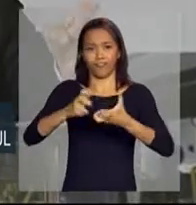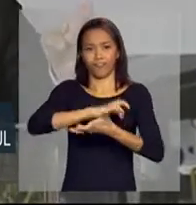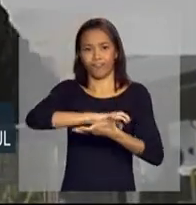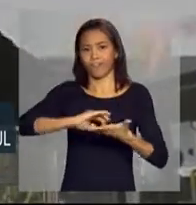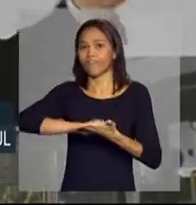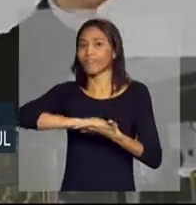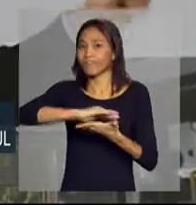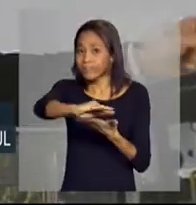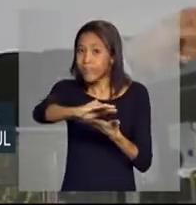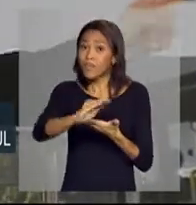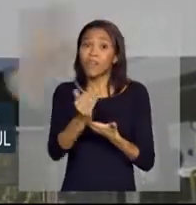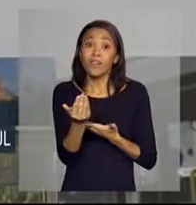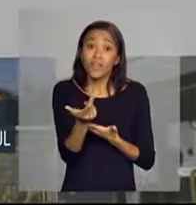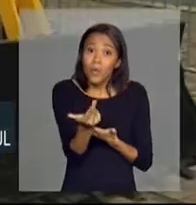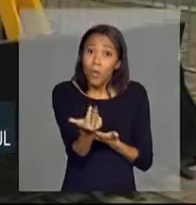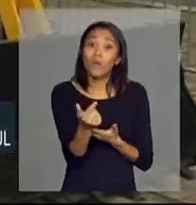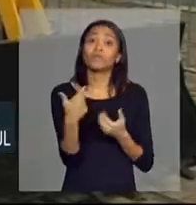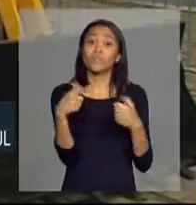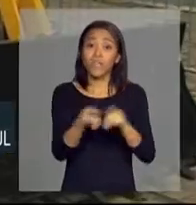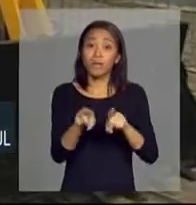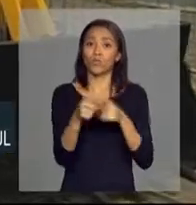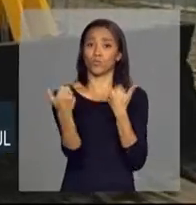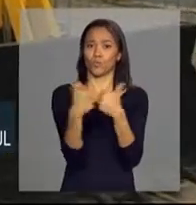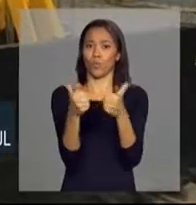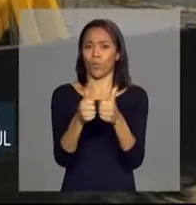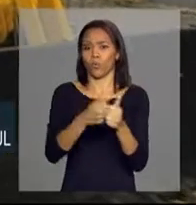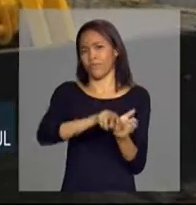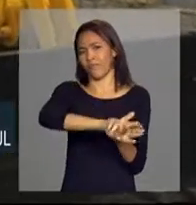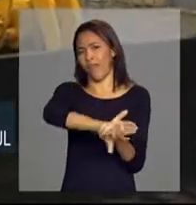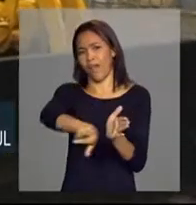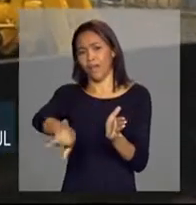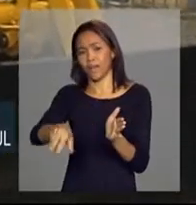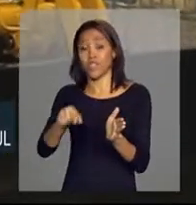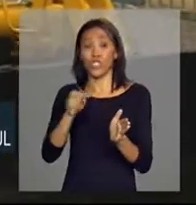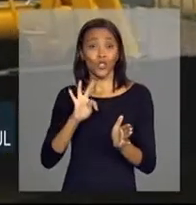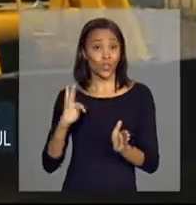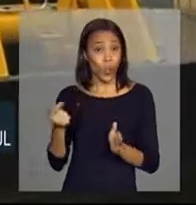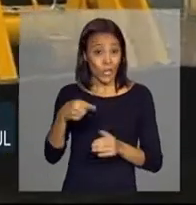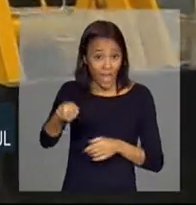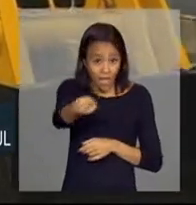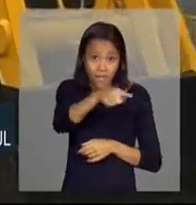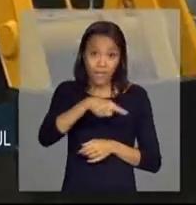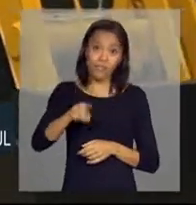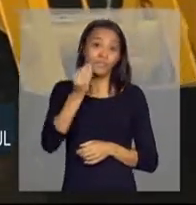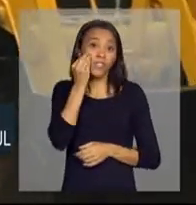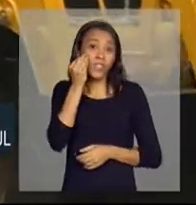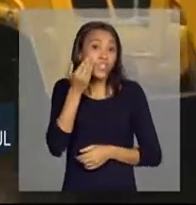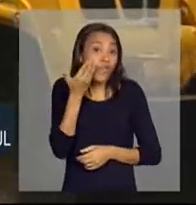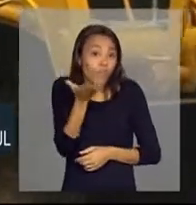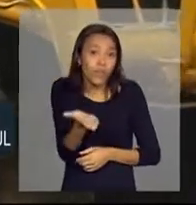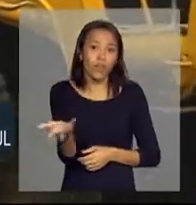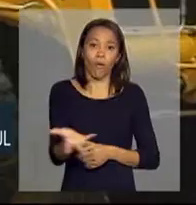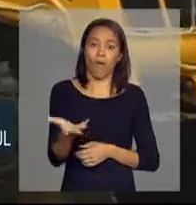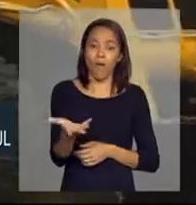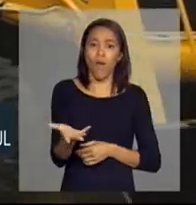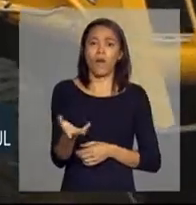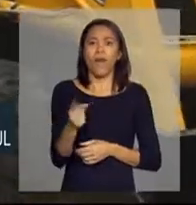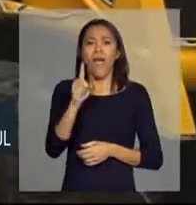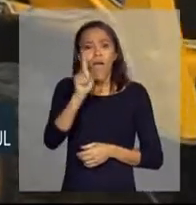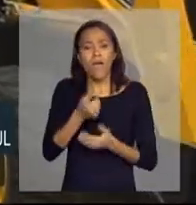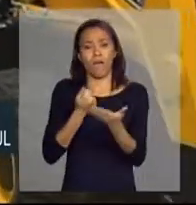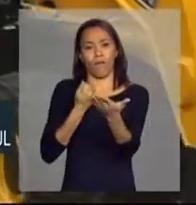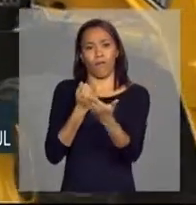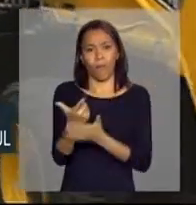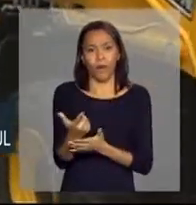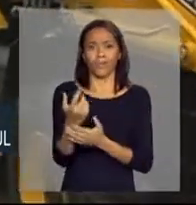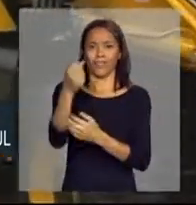todas elas, assim como milhares de ônibus, todas essas máquinas e todos esses ônibus são comprados